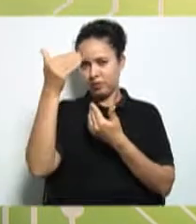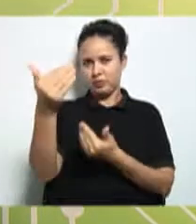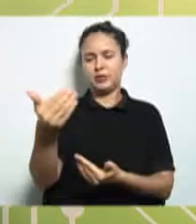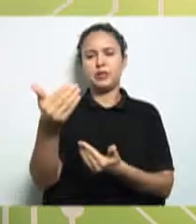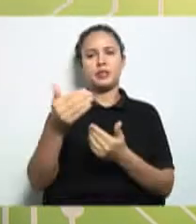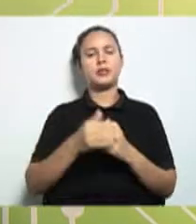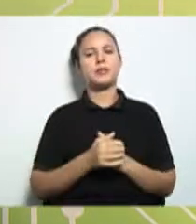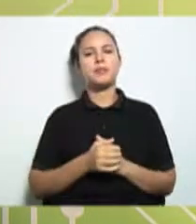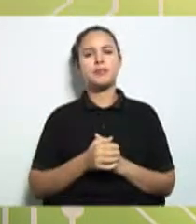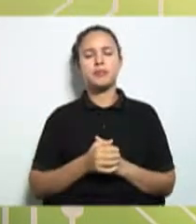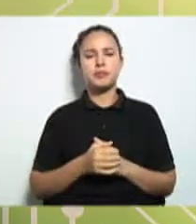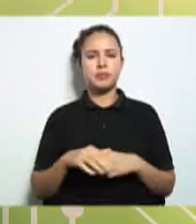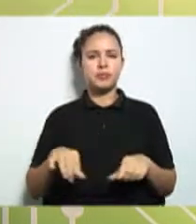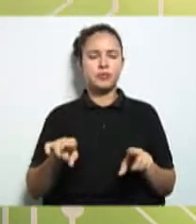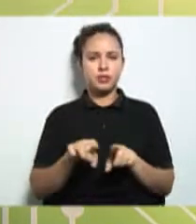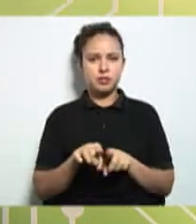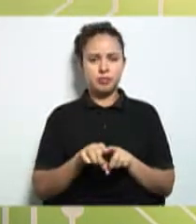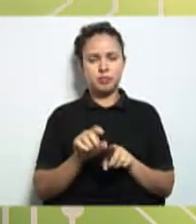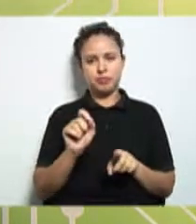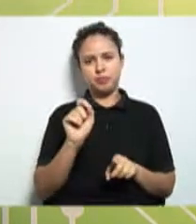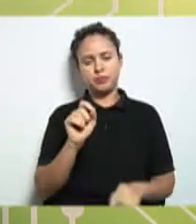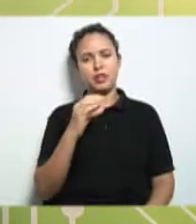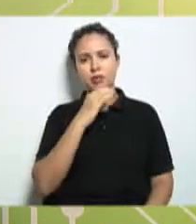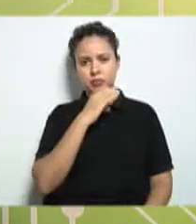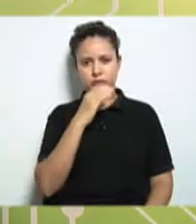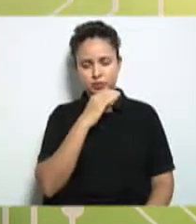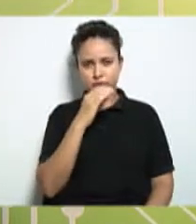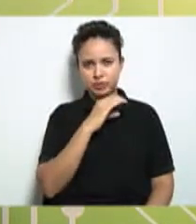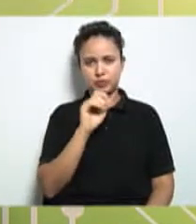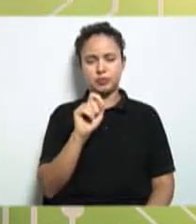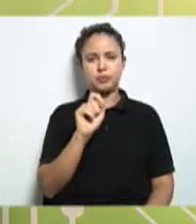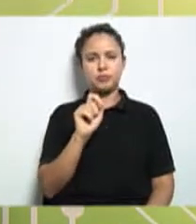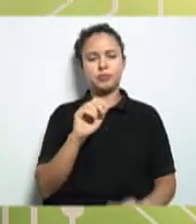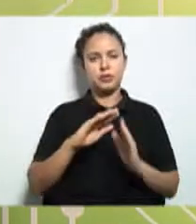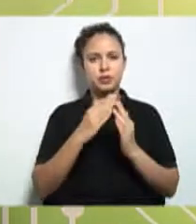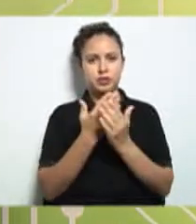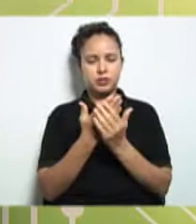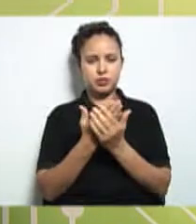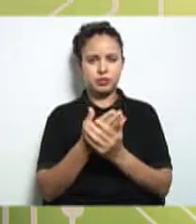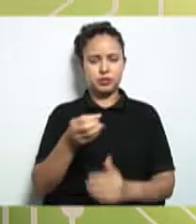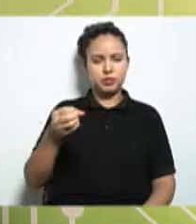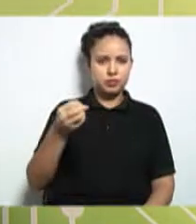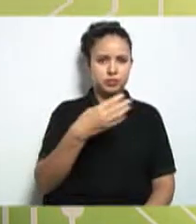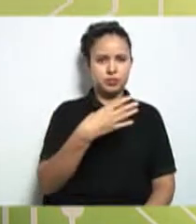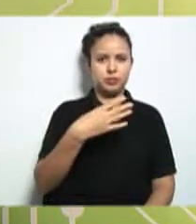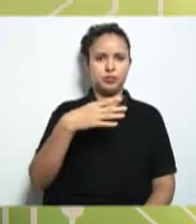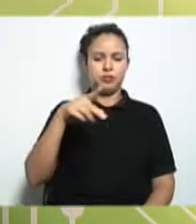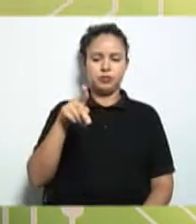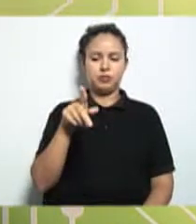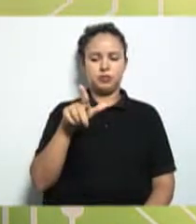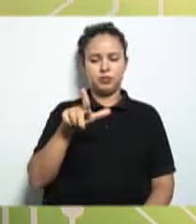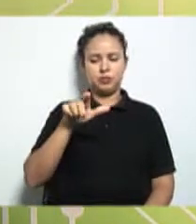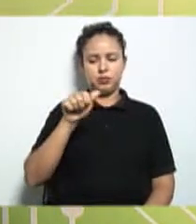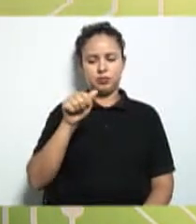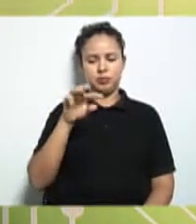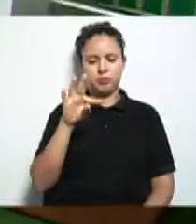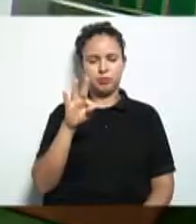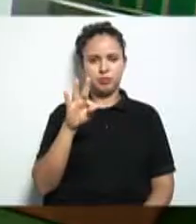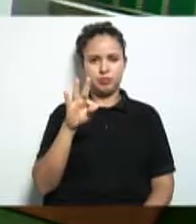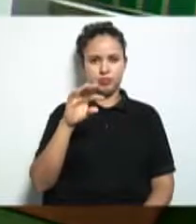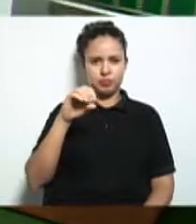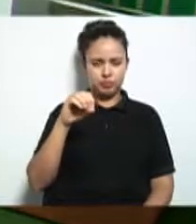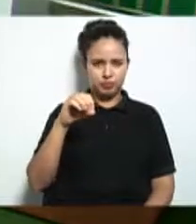alguns apontamentos rapidamente. A Escola Novo Plano, Coronel Jorge Teixeira, Papa Paulo